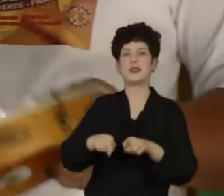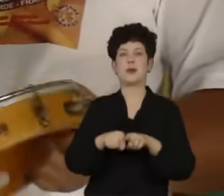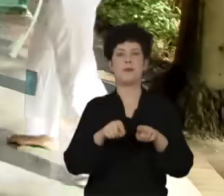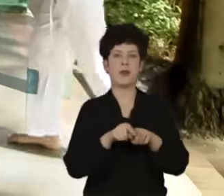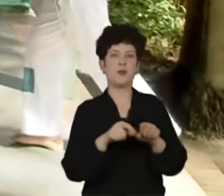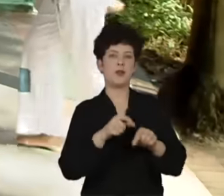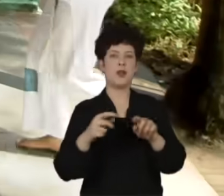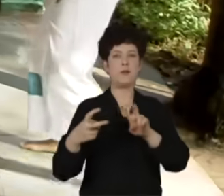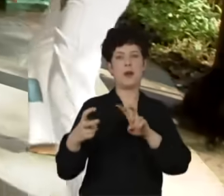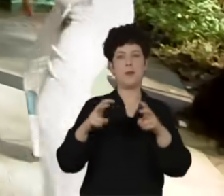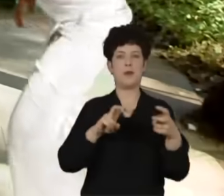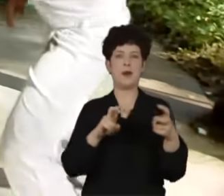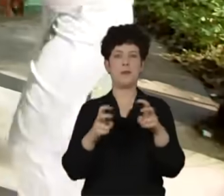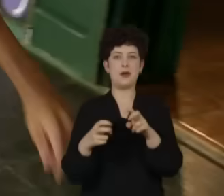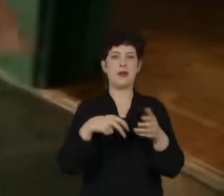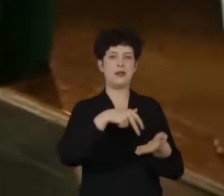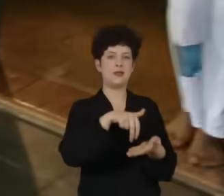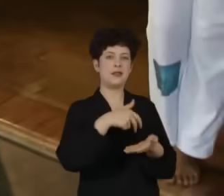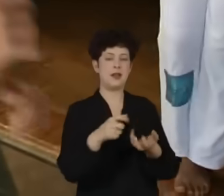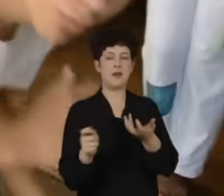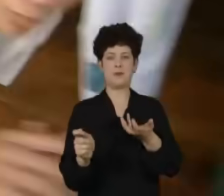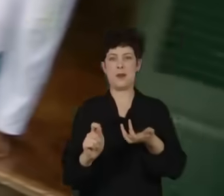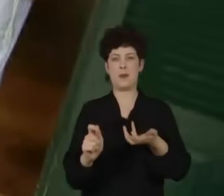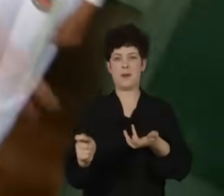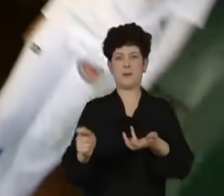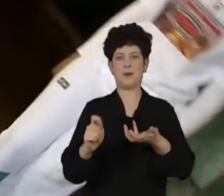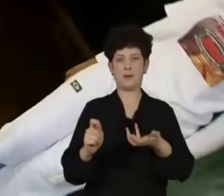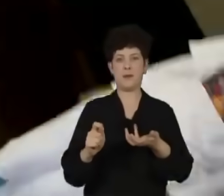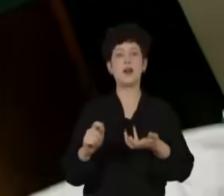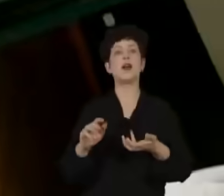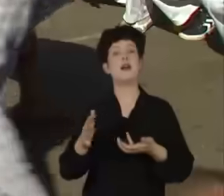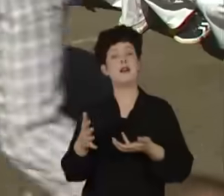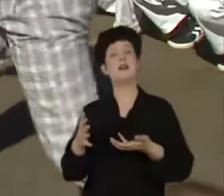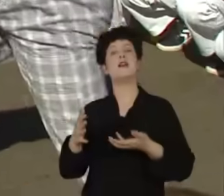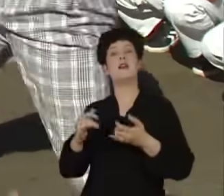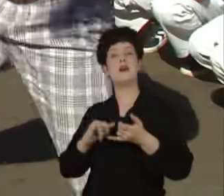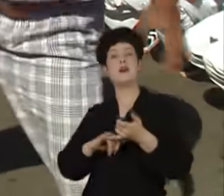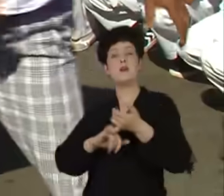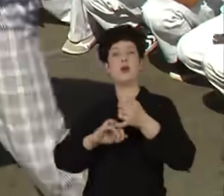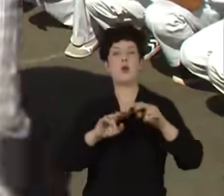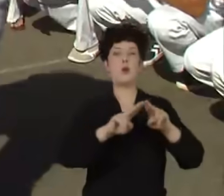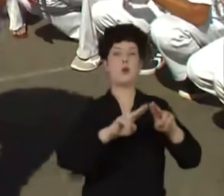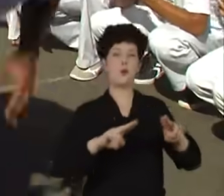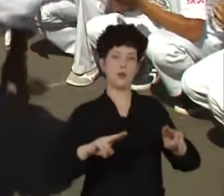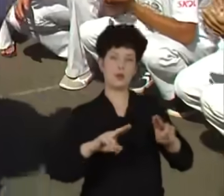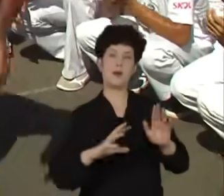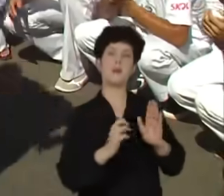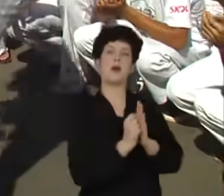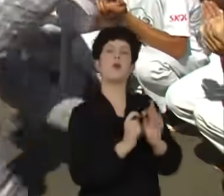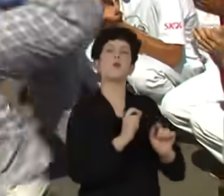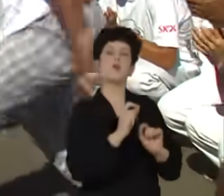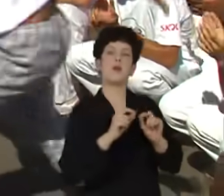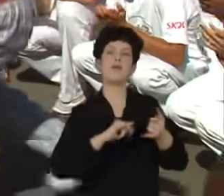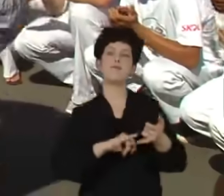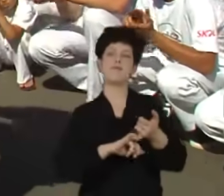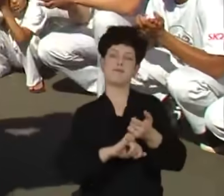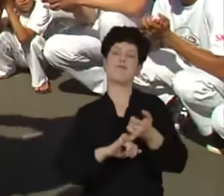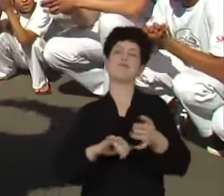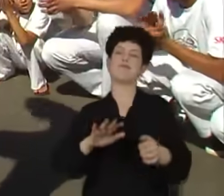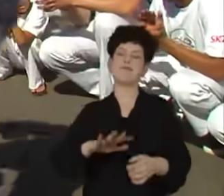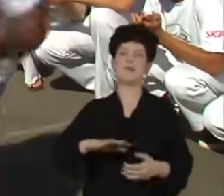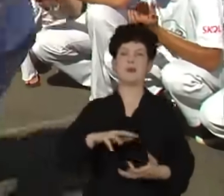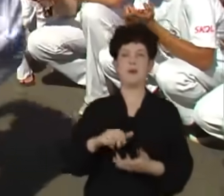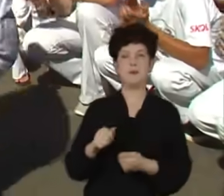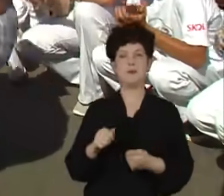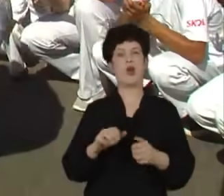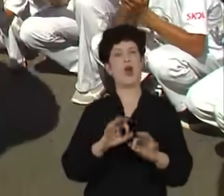som de Bermbaus e há 8 anos foi declarada patrimônio imaterial da humanidade pela UNESCO. Muito obrigada pela companhia e